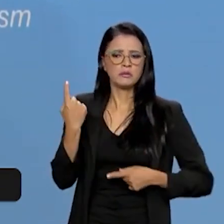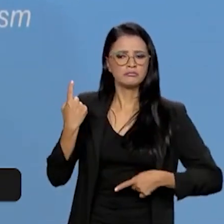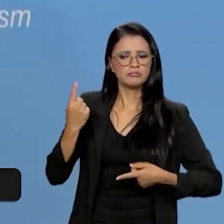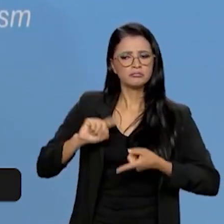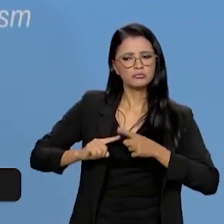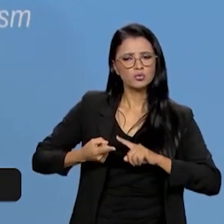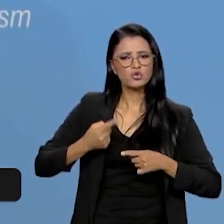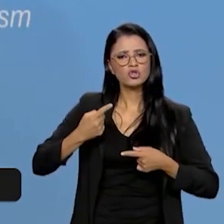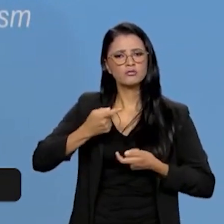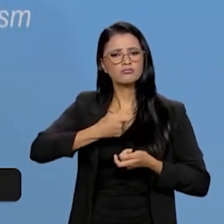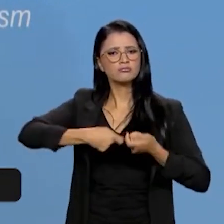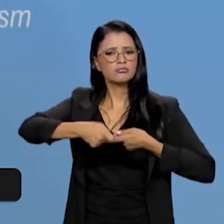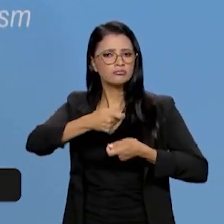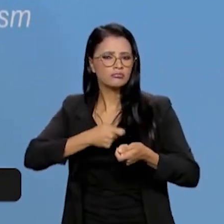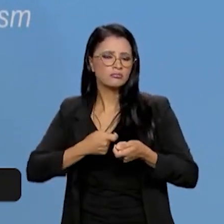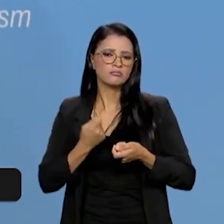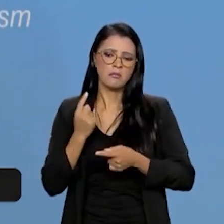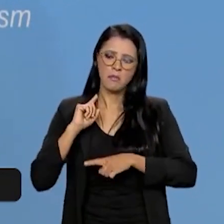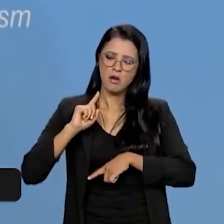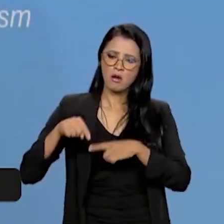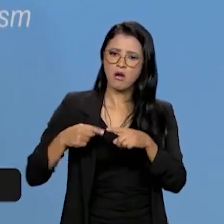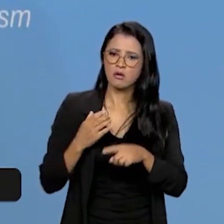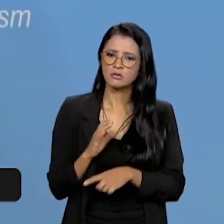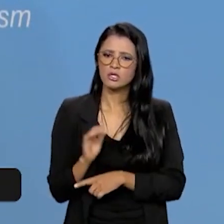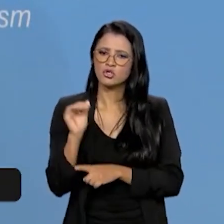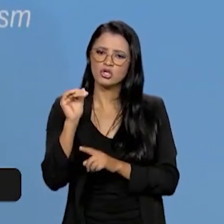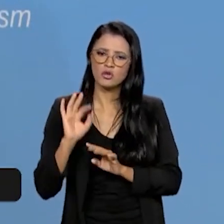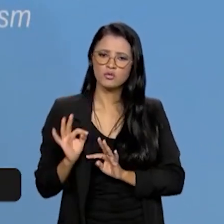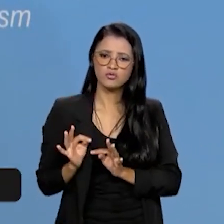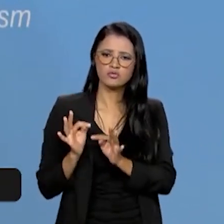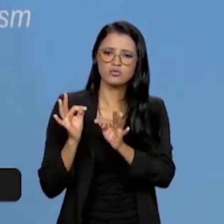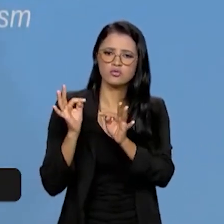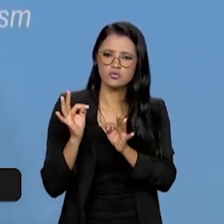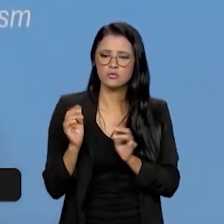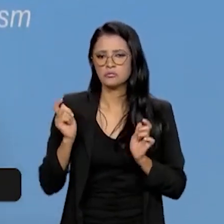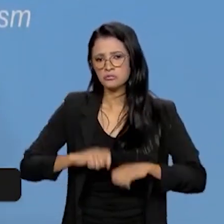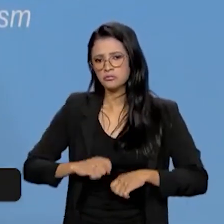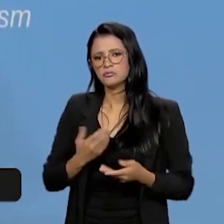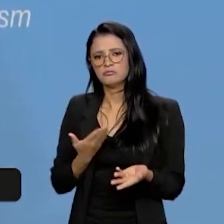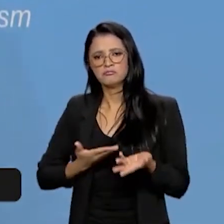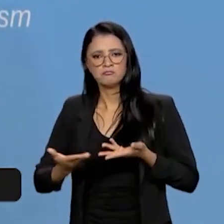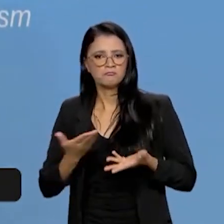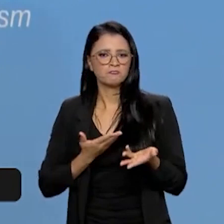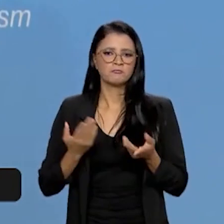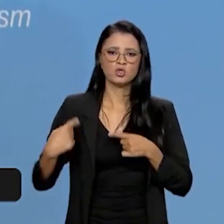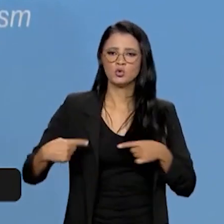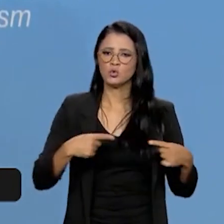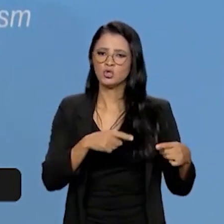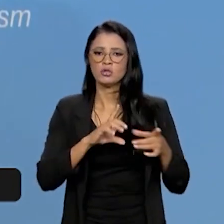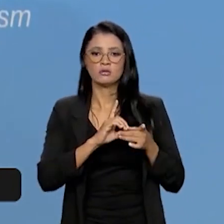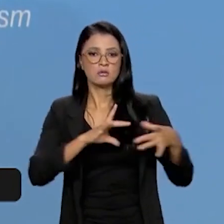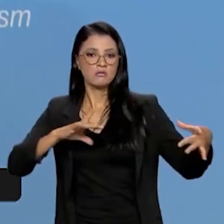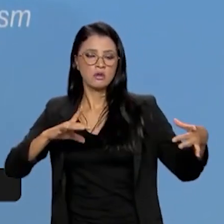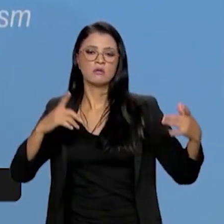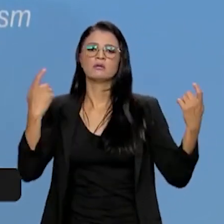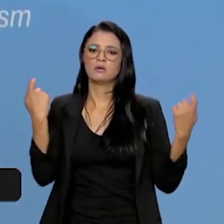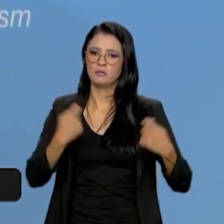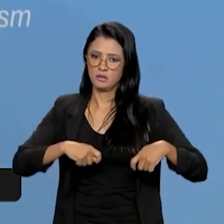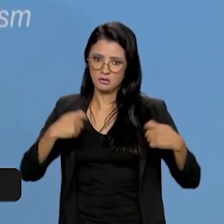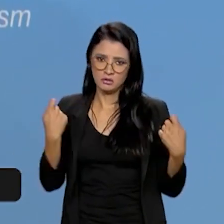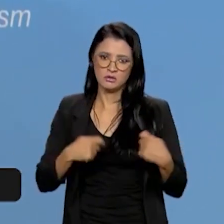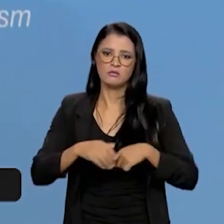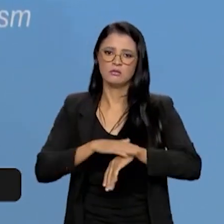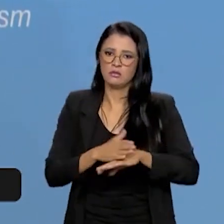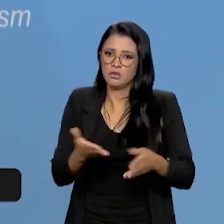comércio, para discutir avanços científicos, tecnológicos, para discutir democracia, que está tanto precisando nesse